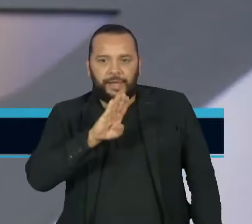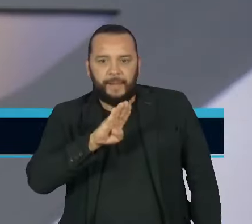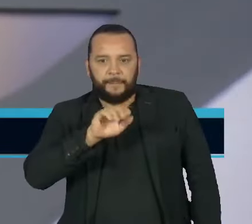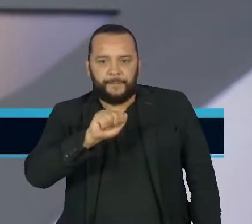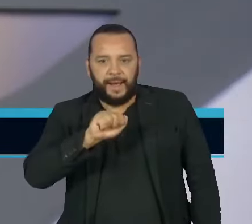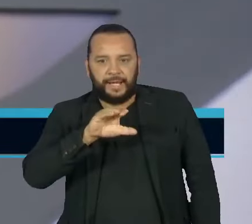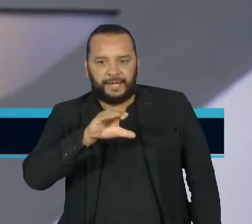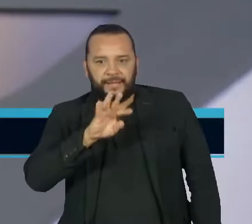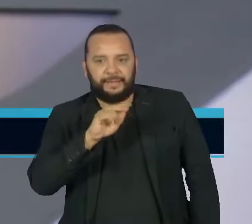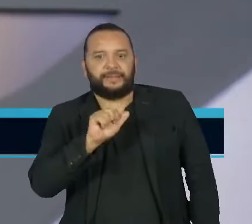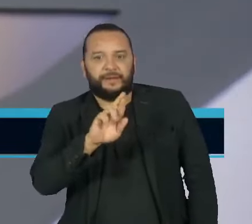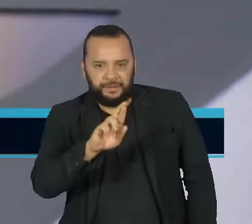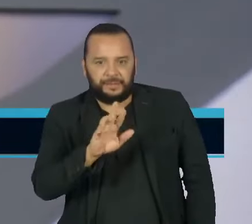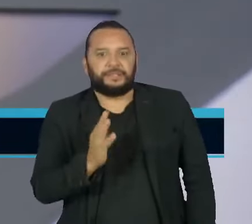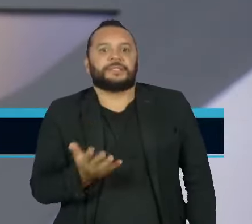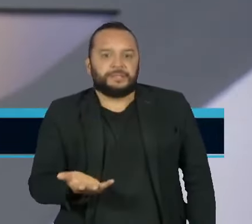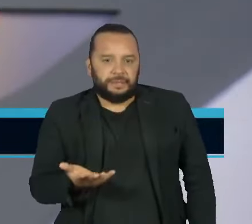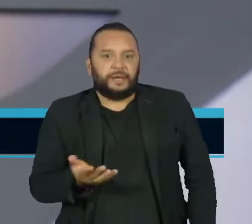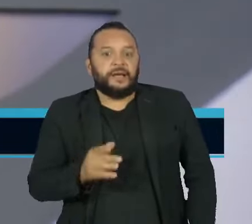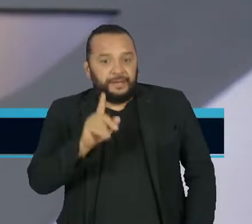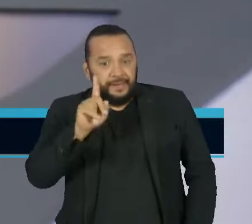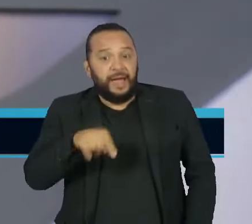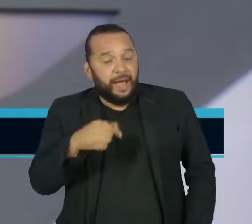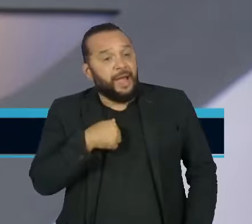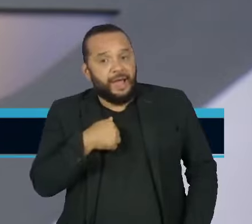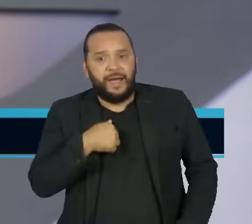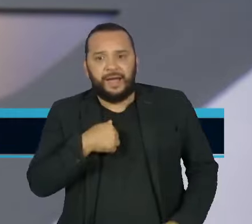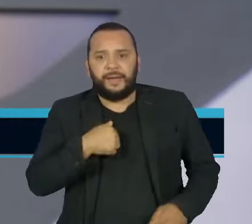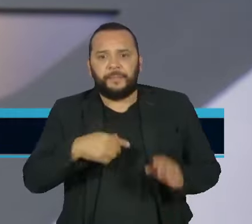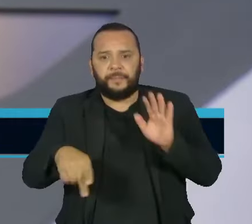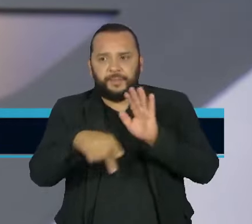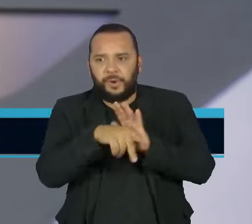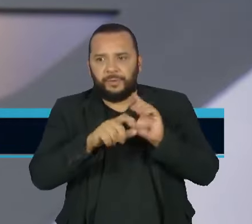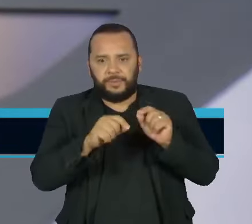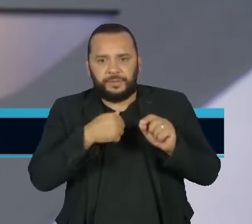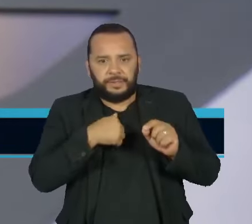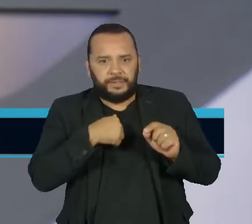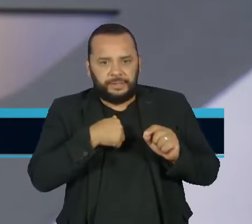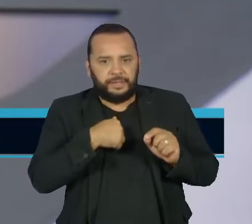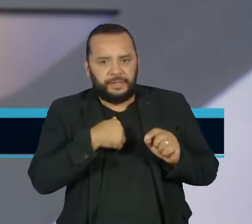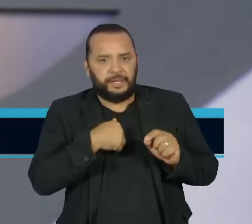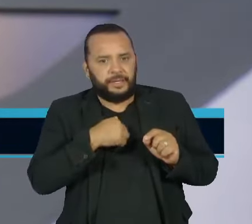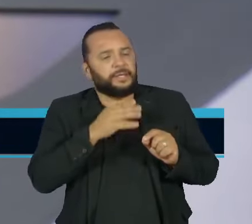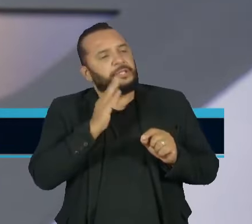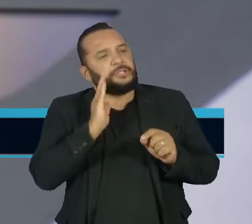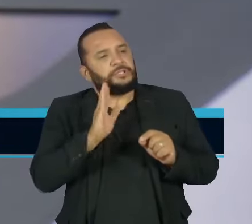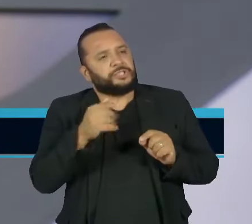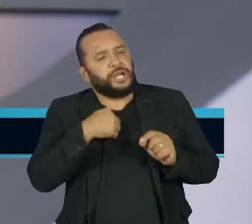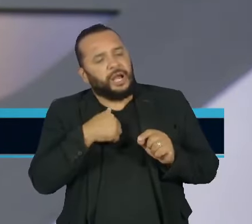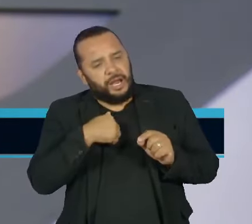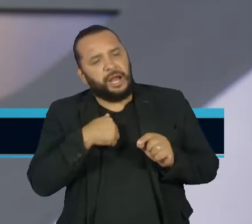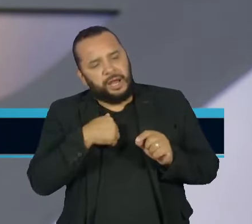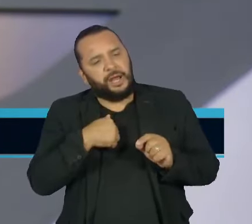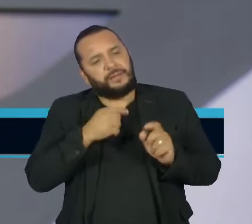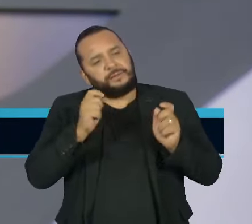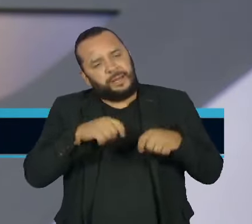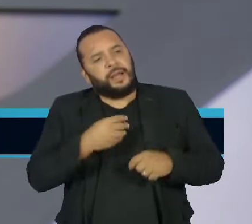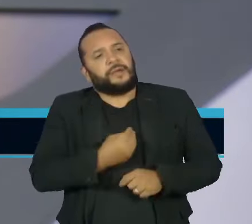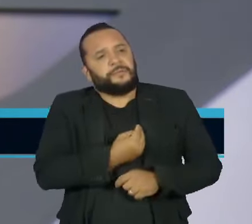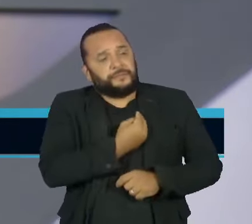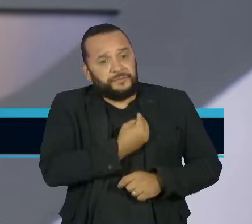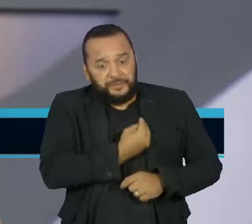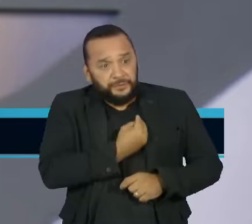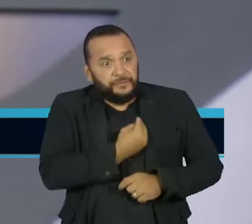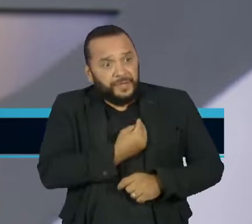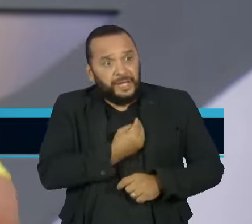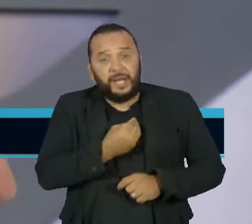bactéria que ela a gente fala que é uma bactéria que é o retrato da resiliência porque ela sobrevive no ambiente ela sobrevive no ar ela sobrevive no teclado do meu